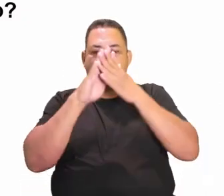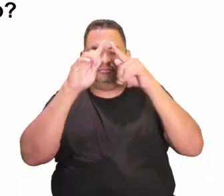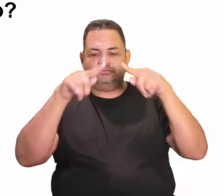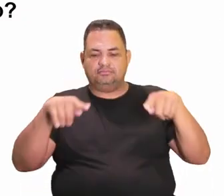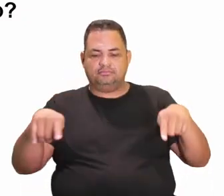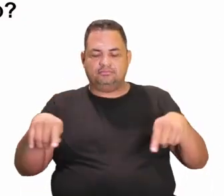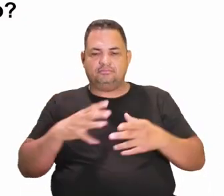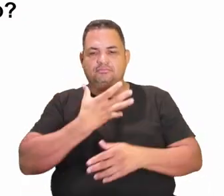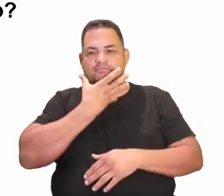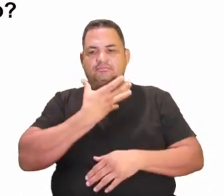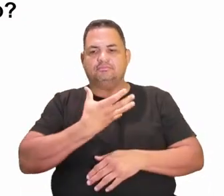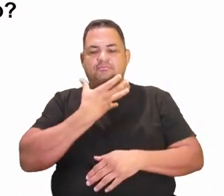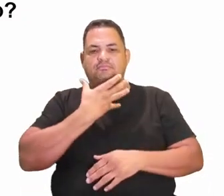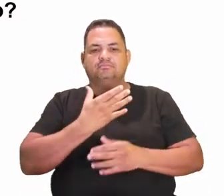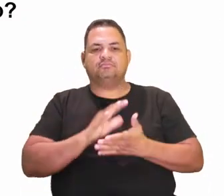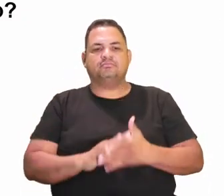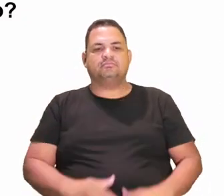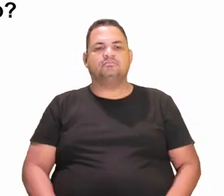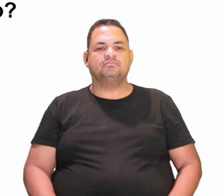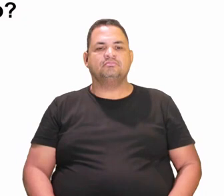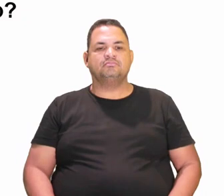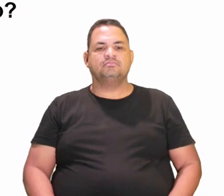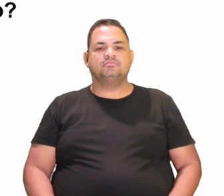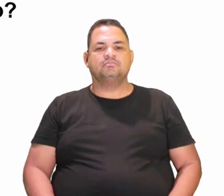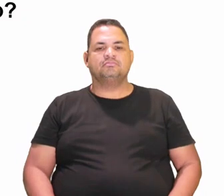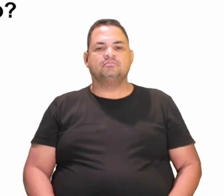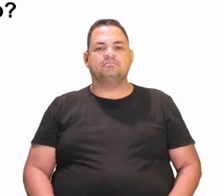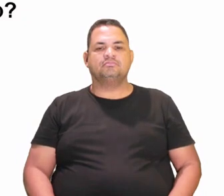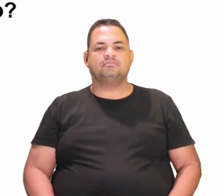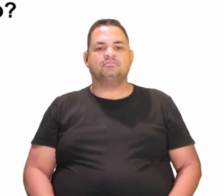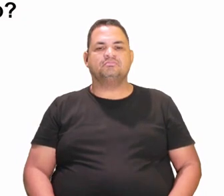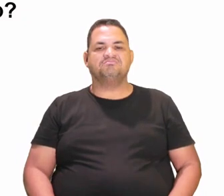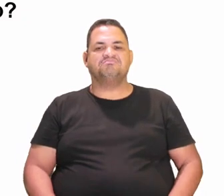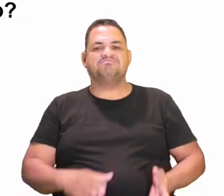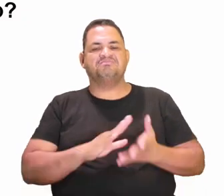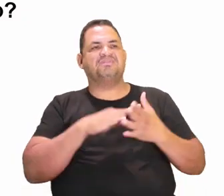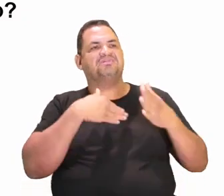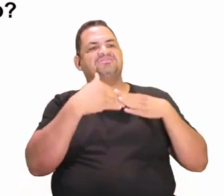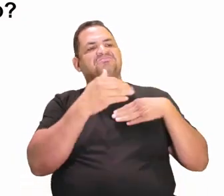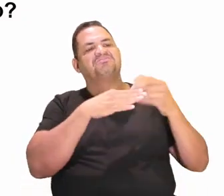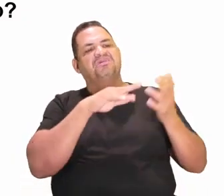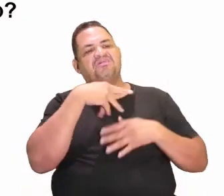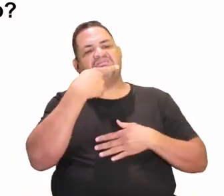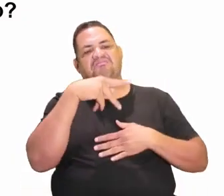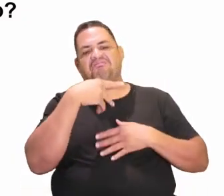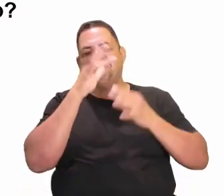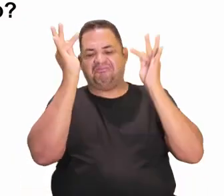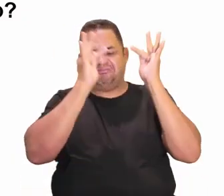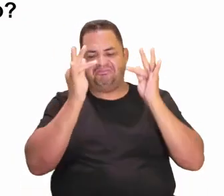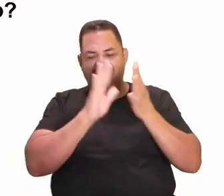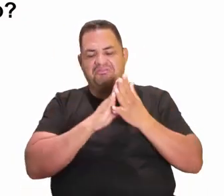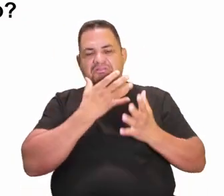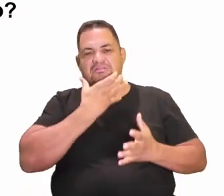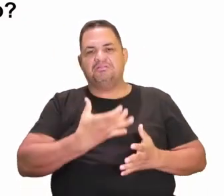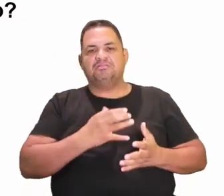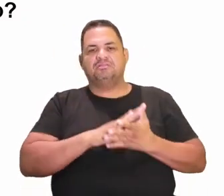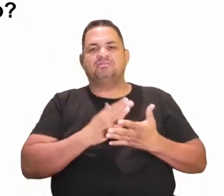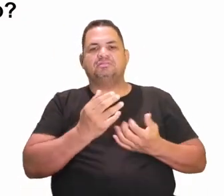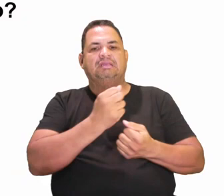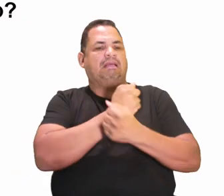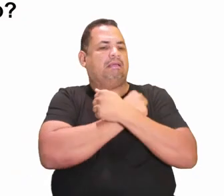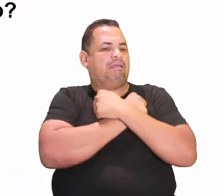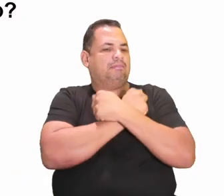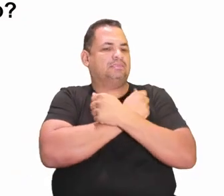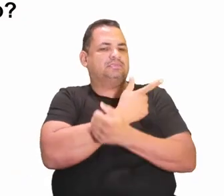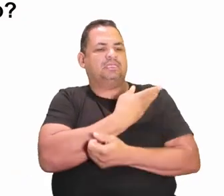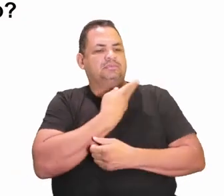ele pensa assim, Merry Christmas me, porque ele não está dando Feliz Natal para ninguém. Percebe que o Doc está aqui abraçando o dono, todo mundo